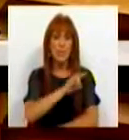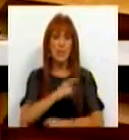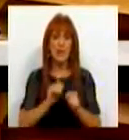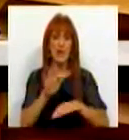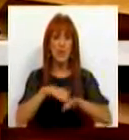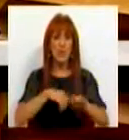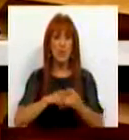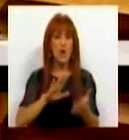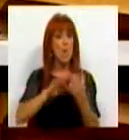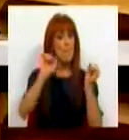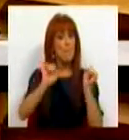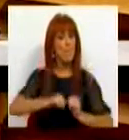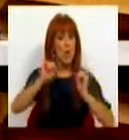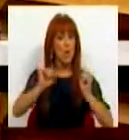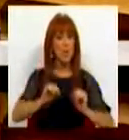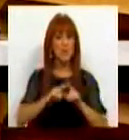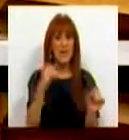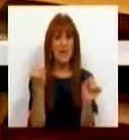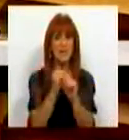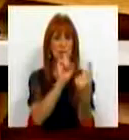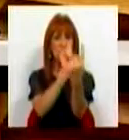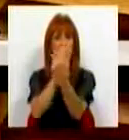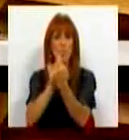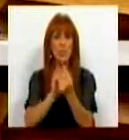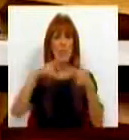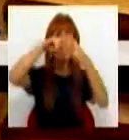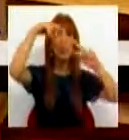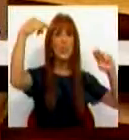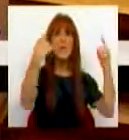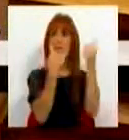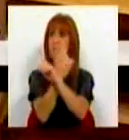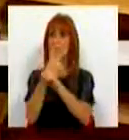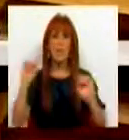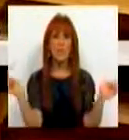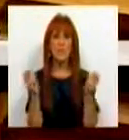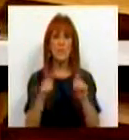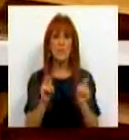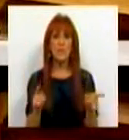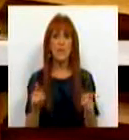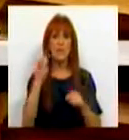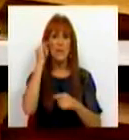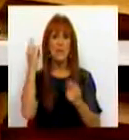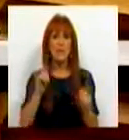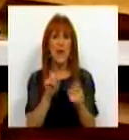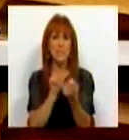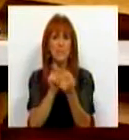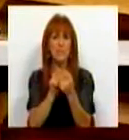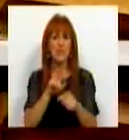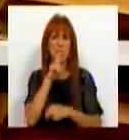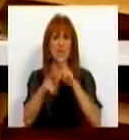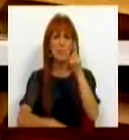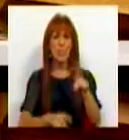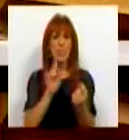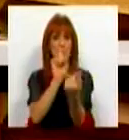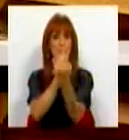possibilidade de estabelecer protocolos em serviços de atendimento municipais, promovendo, por isso, a proximidade das respostas